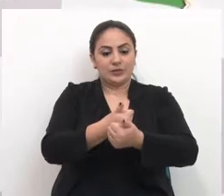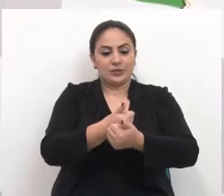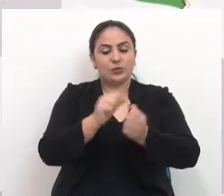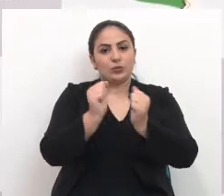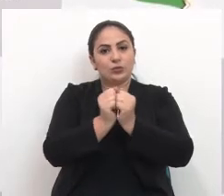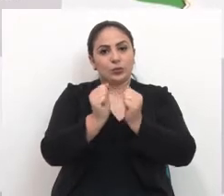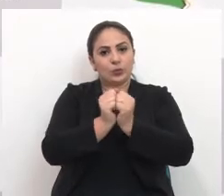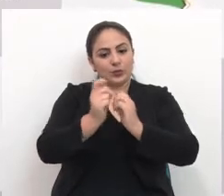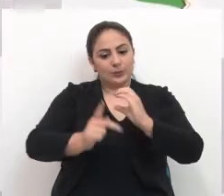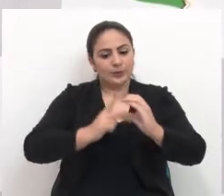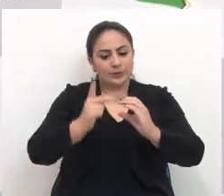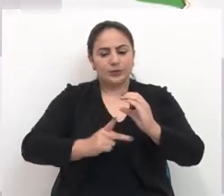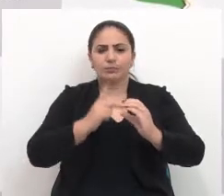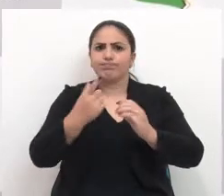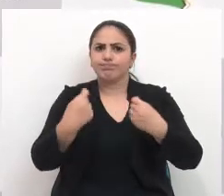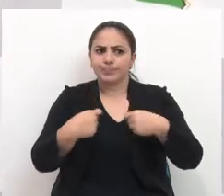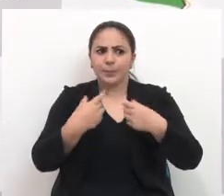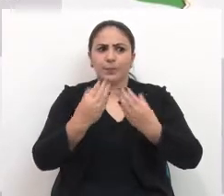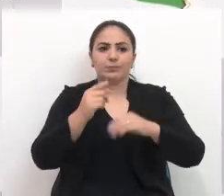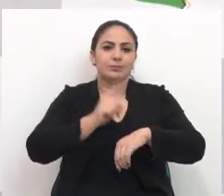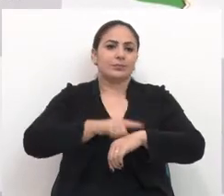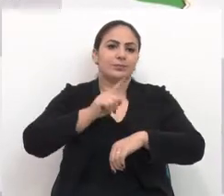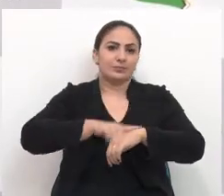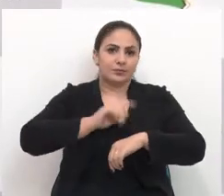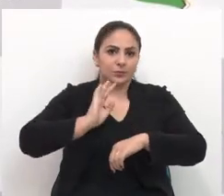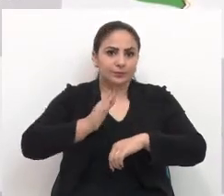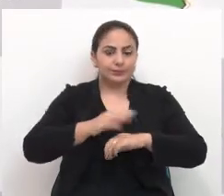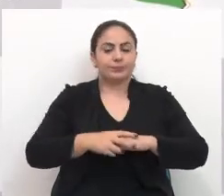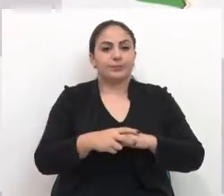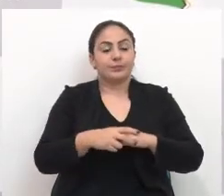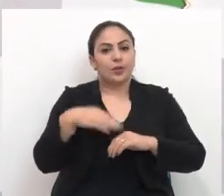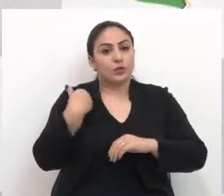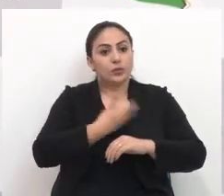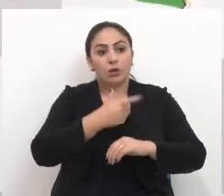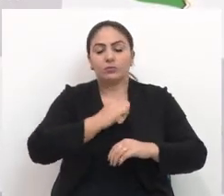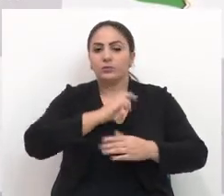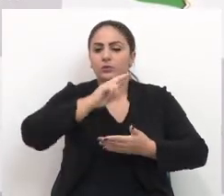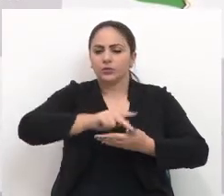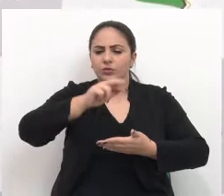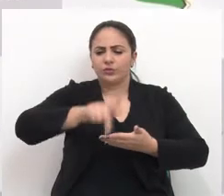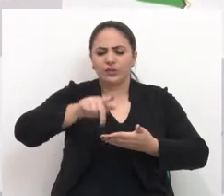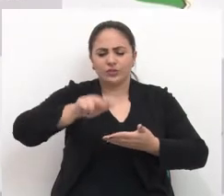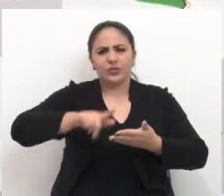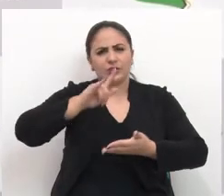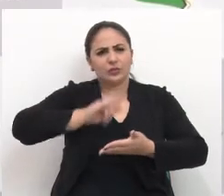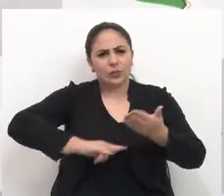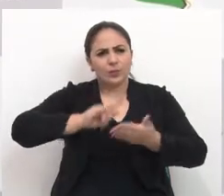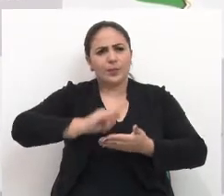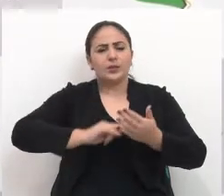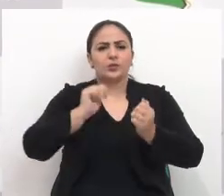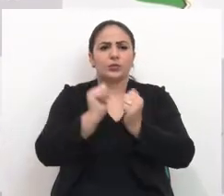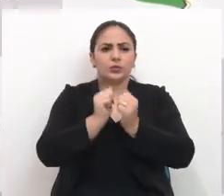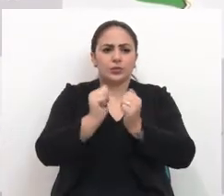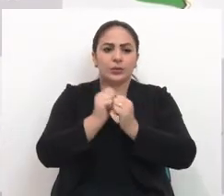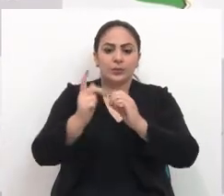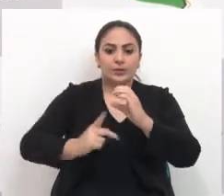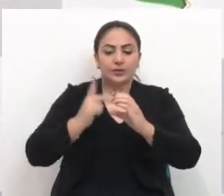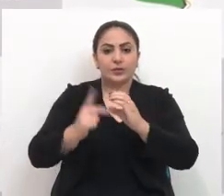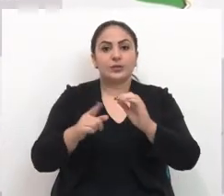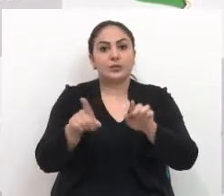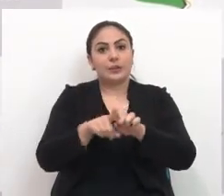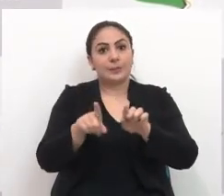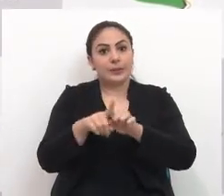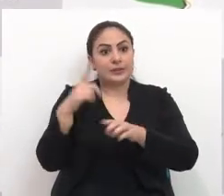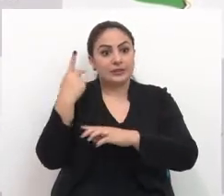grande com a Câmara de Vereadores, que deve durar muito tempo. E a gente tem vários documentos, tanto da Câmara de Vereadores